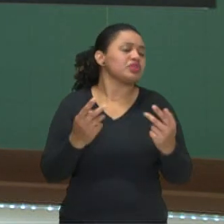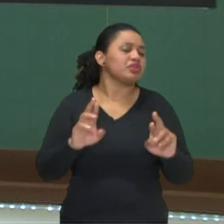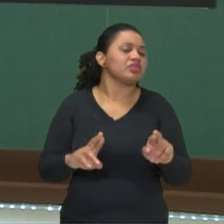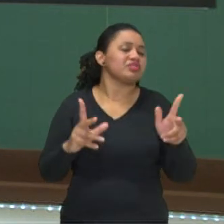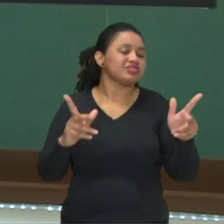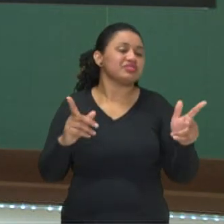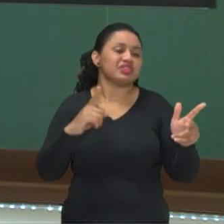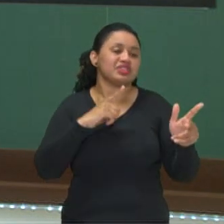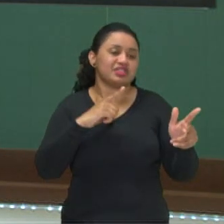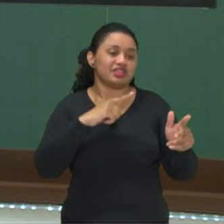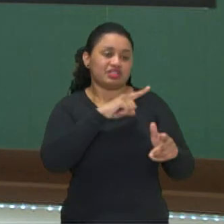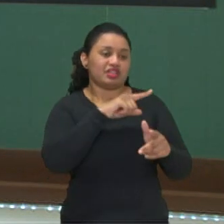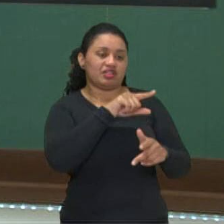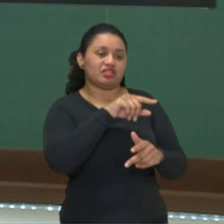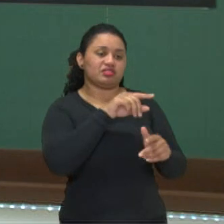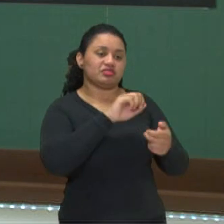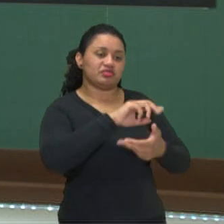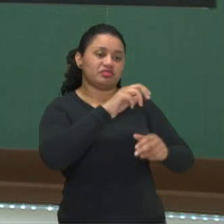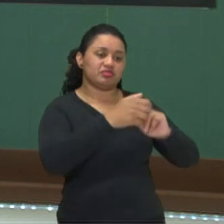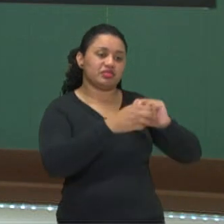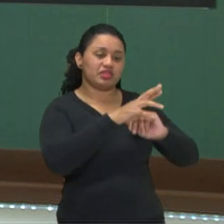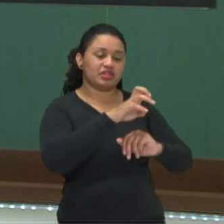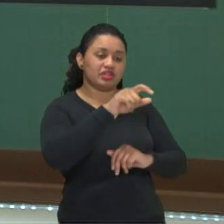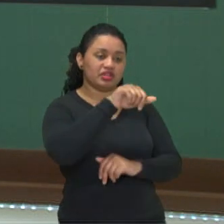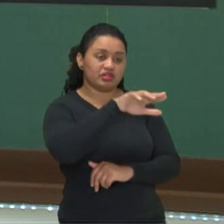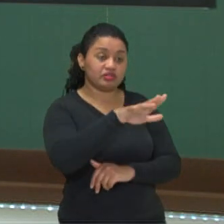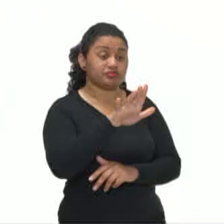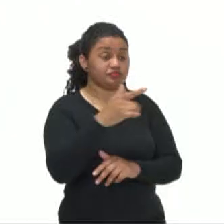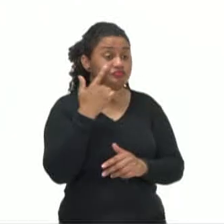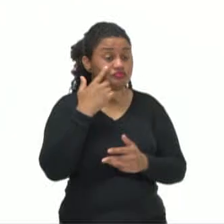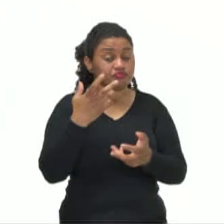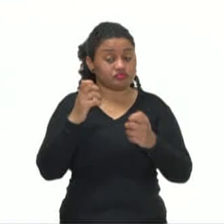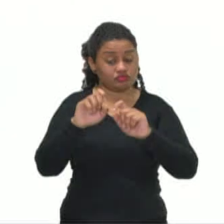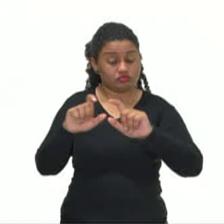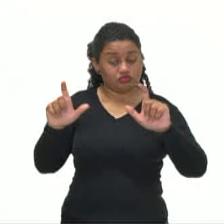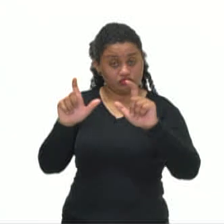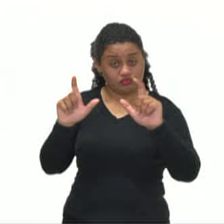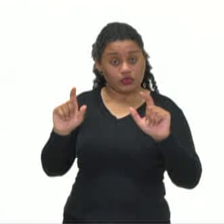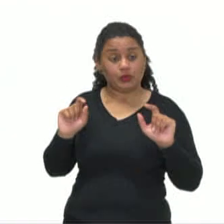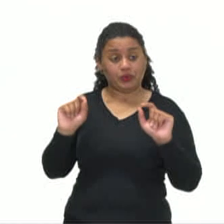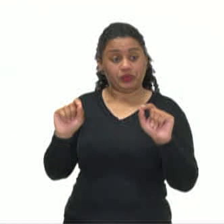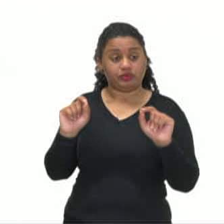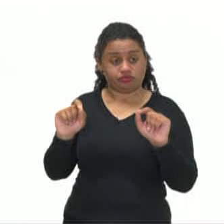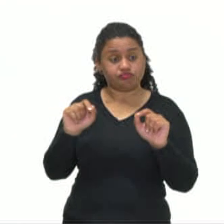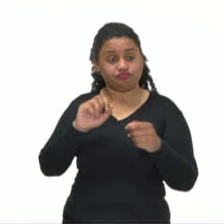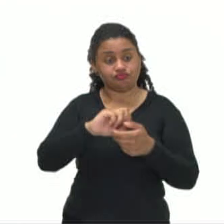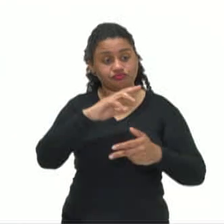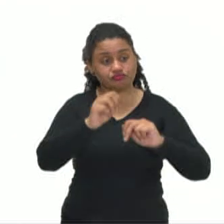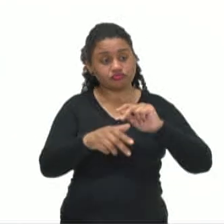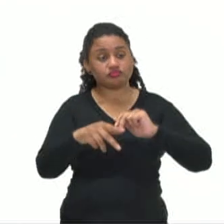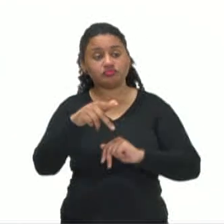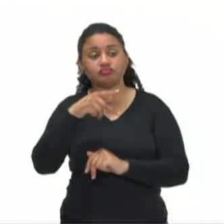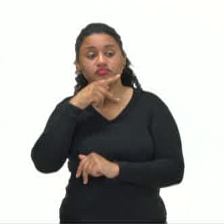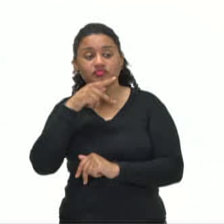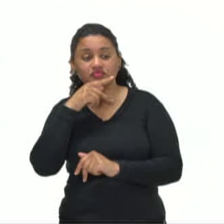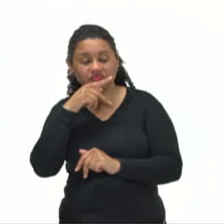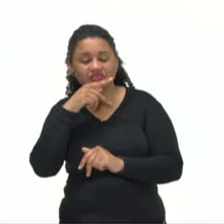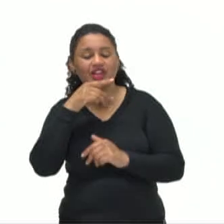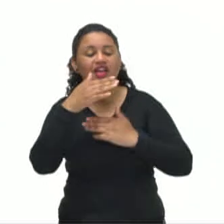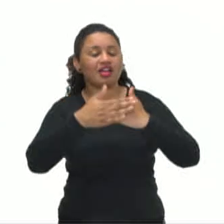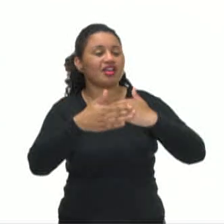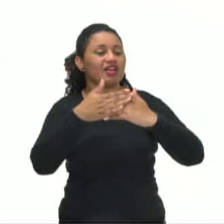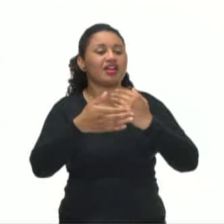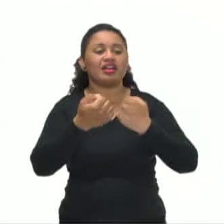ele dos regulares? Atenção, veja essa daqui, ó, essa definição aqui. Em um poliedro de Platão, as faces